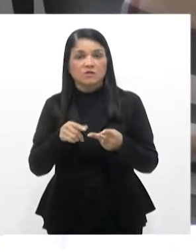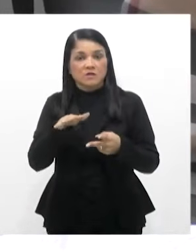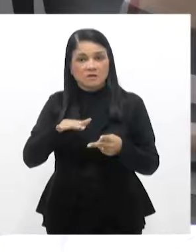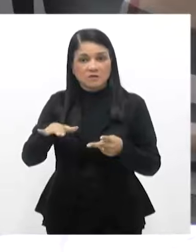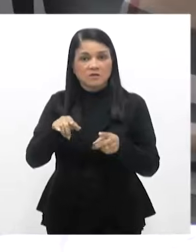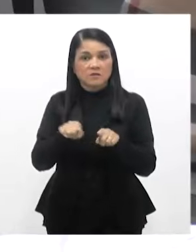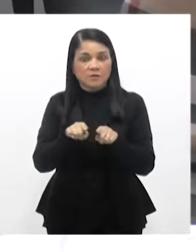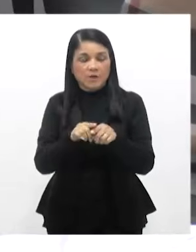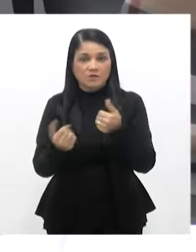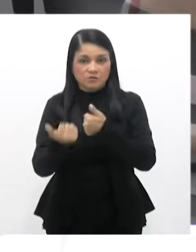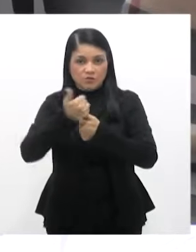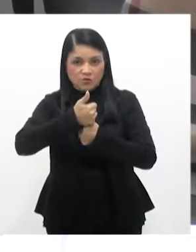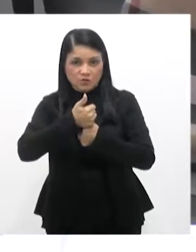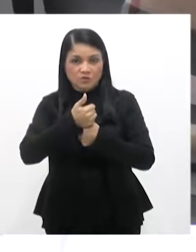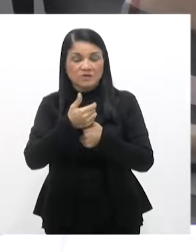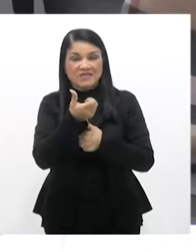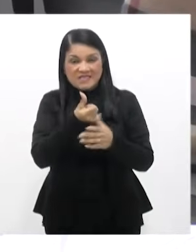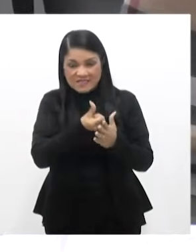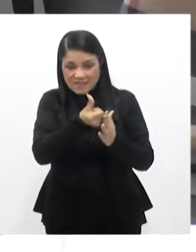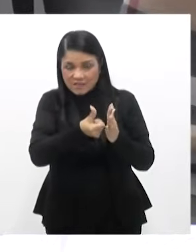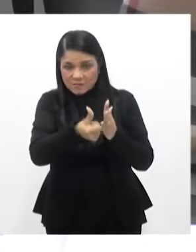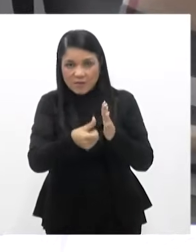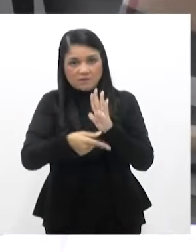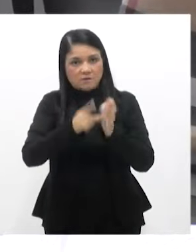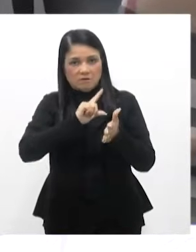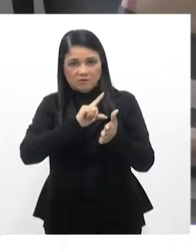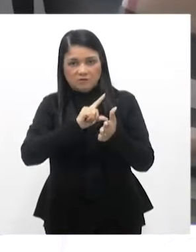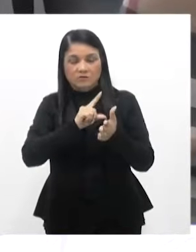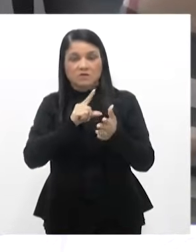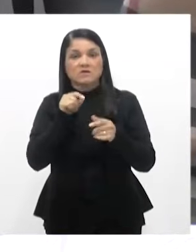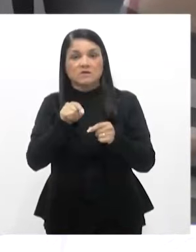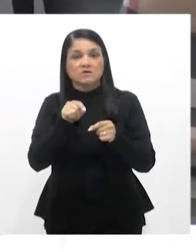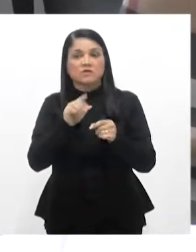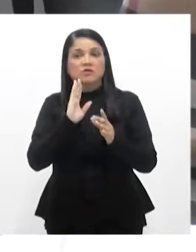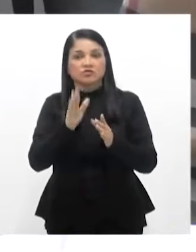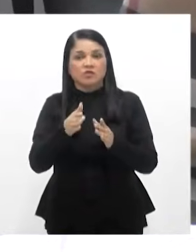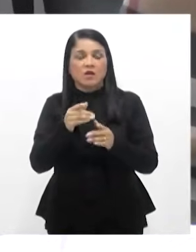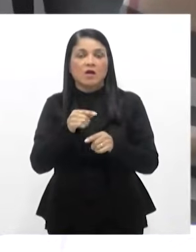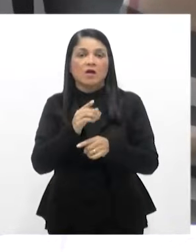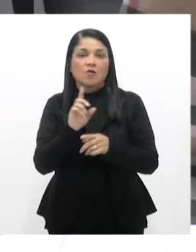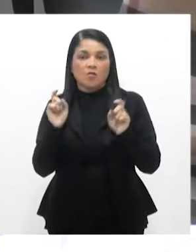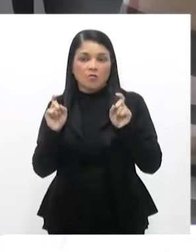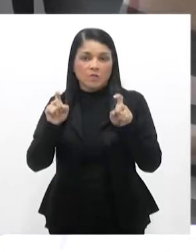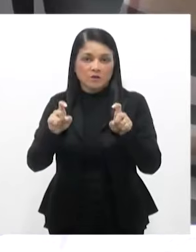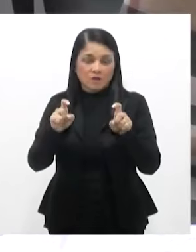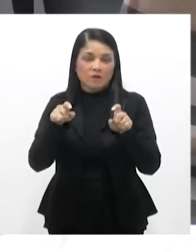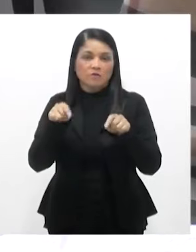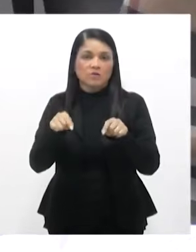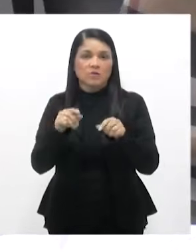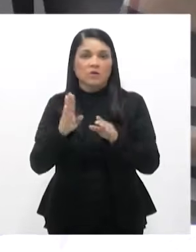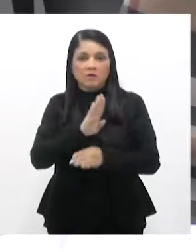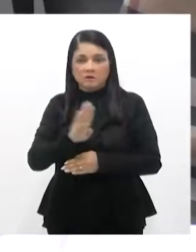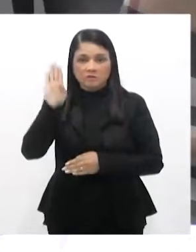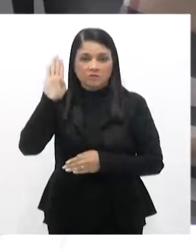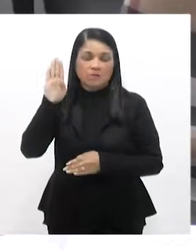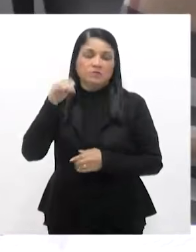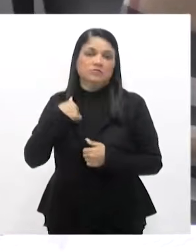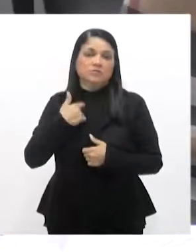haja substituído dentro dos 6 meses anteriores, salvo se já titular do mandato eletivo e candidato à